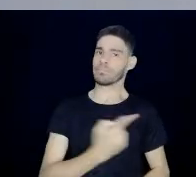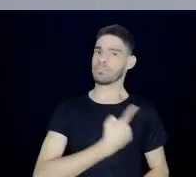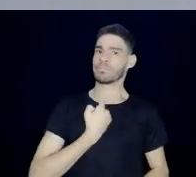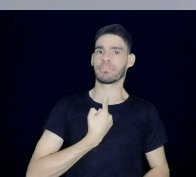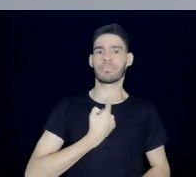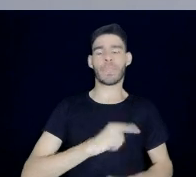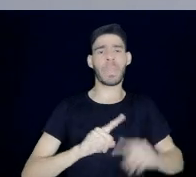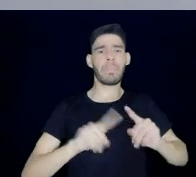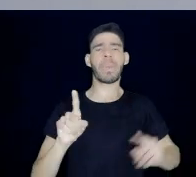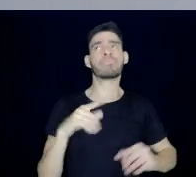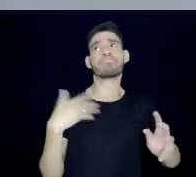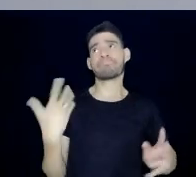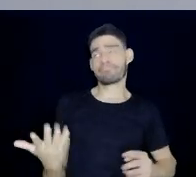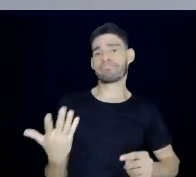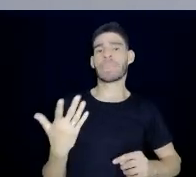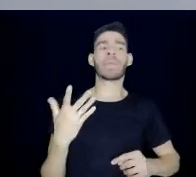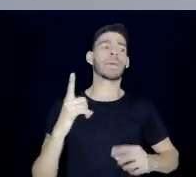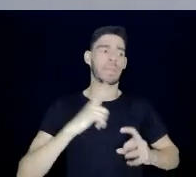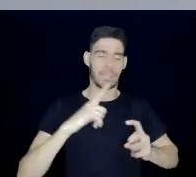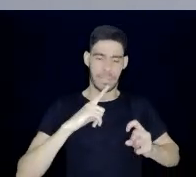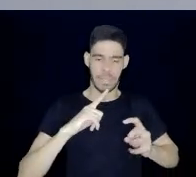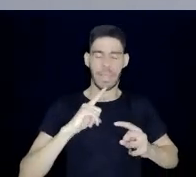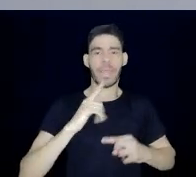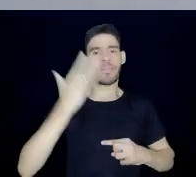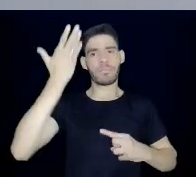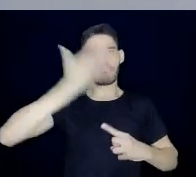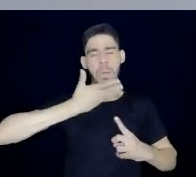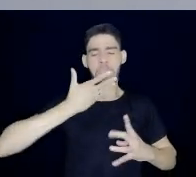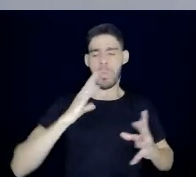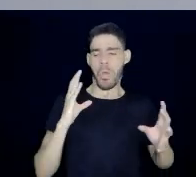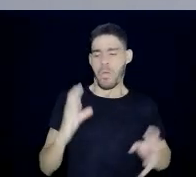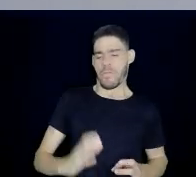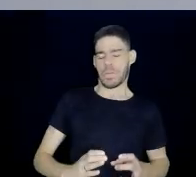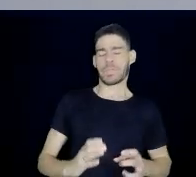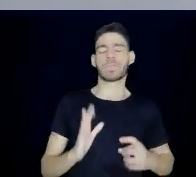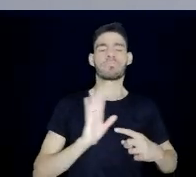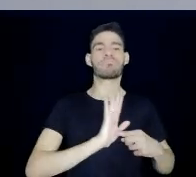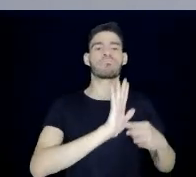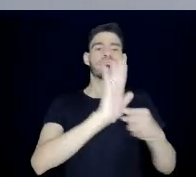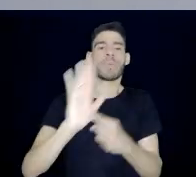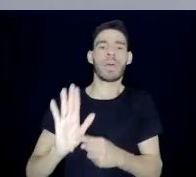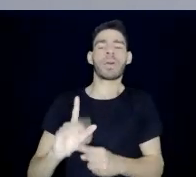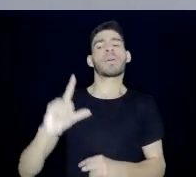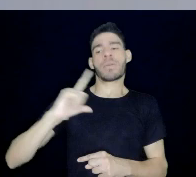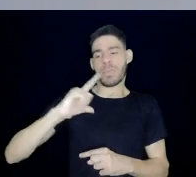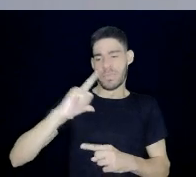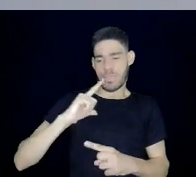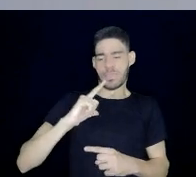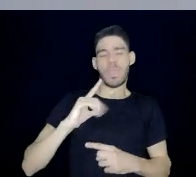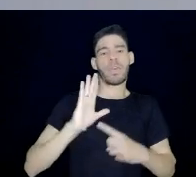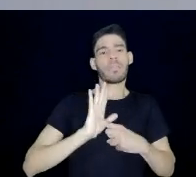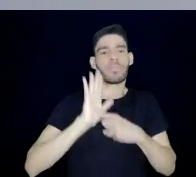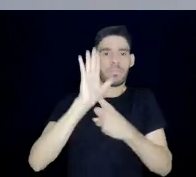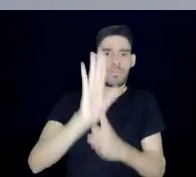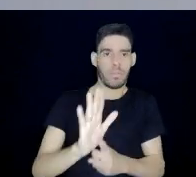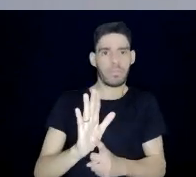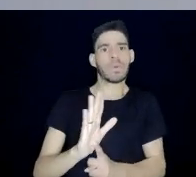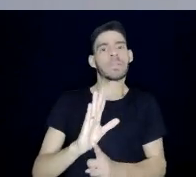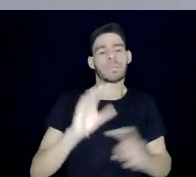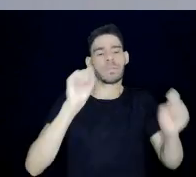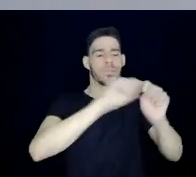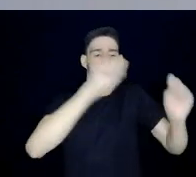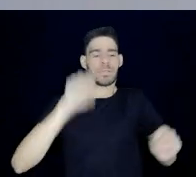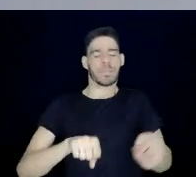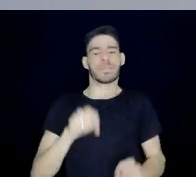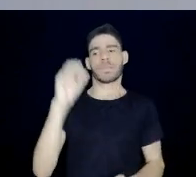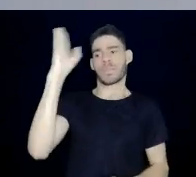responsabilidade. Mas enfim, tivemos uma grande demonstração de cidadania, tivemos uma grande demonstração do quanto o